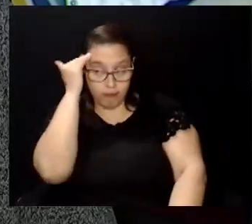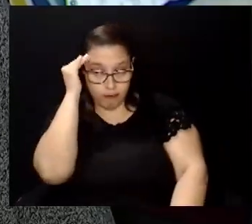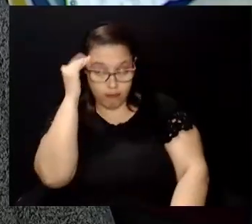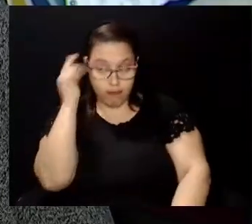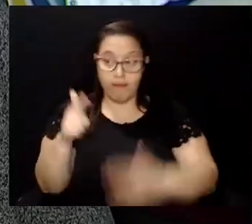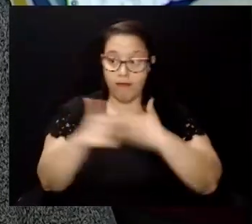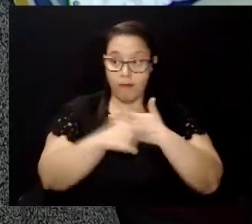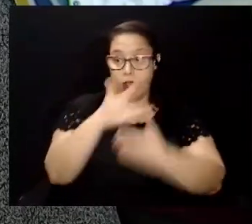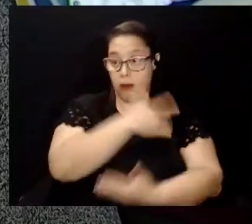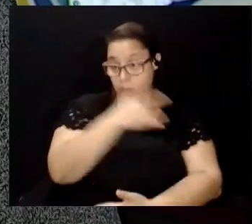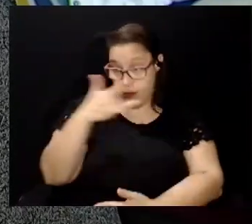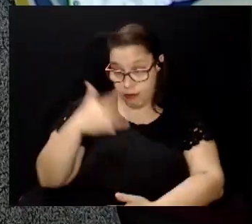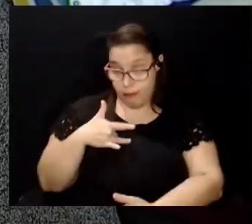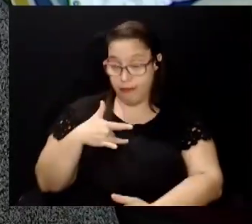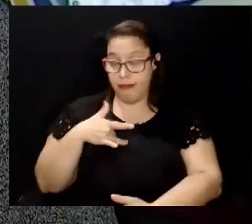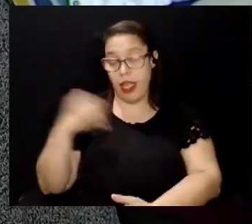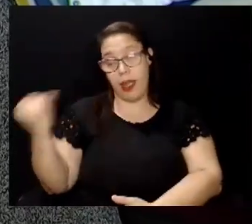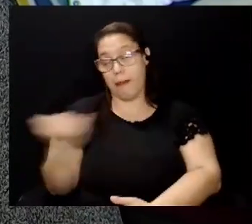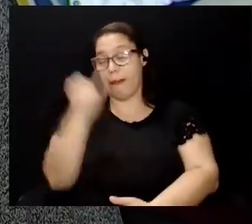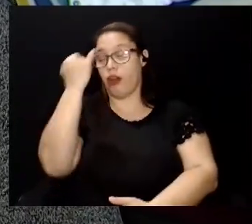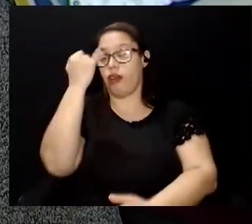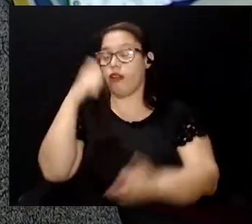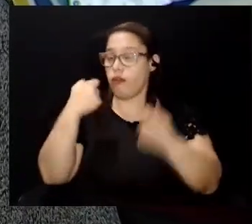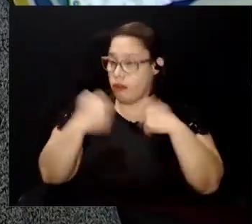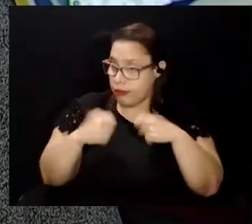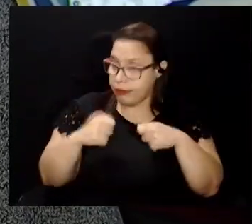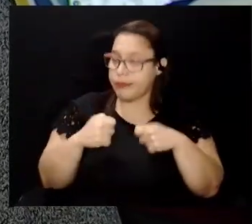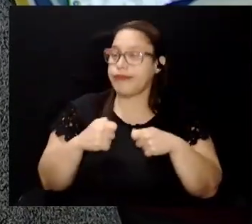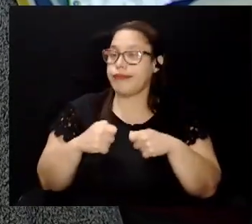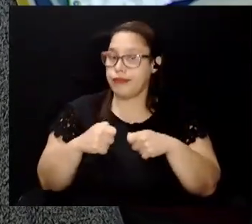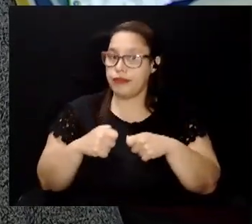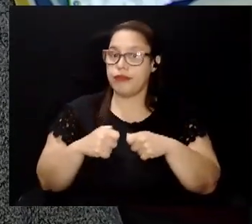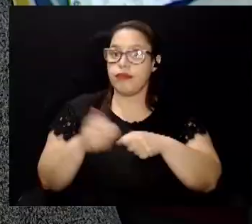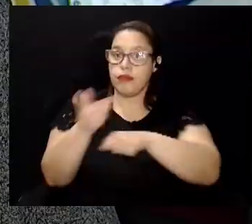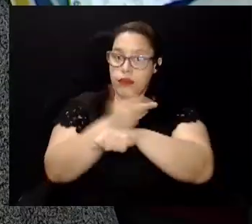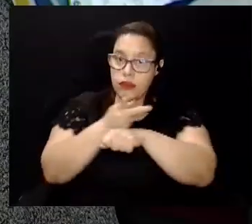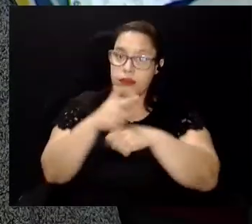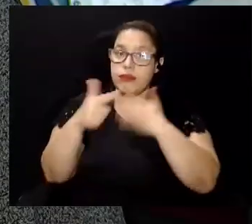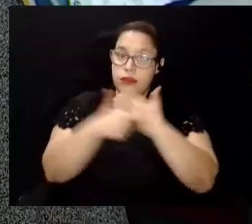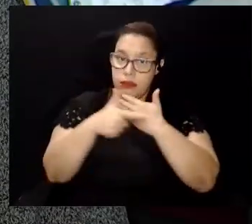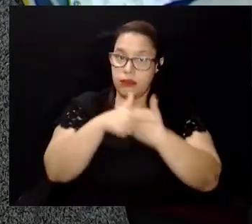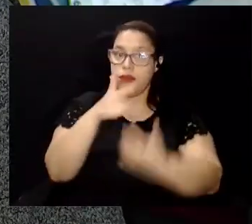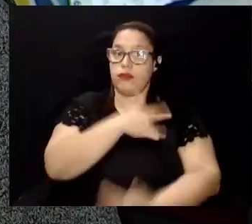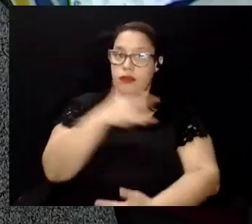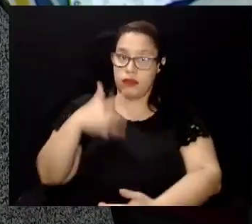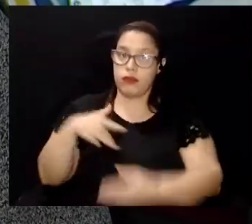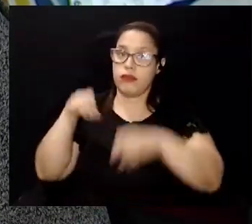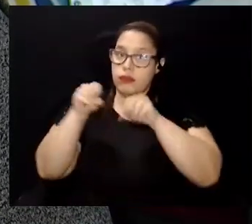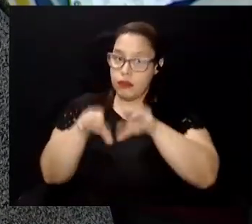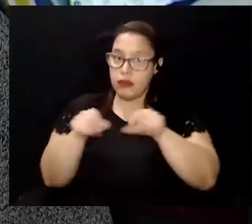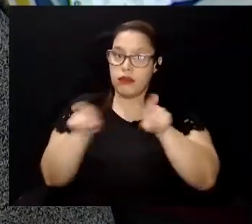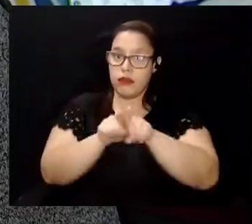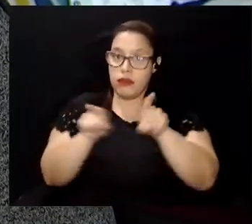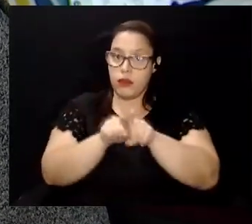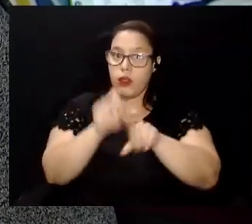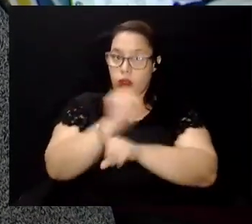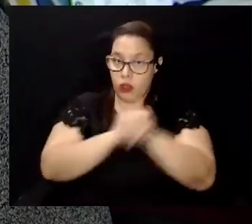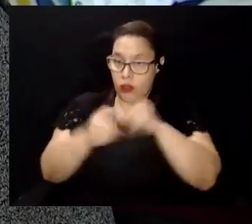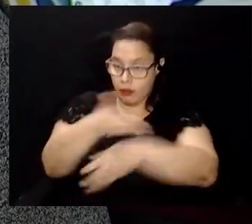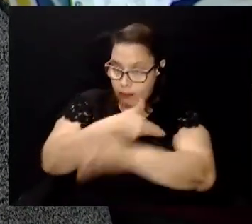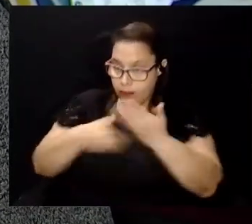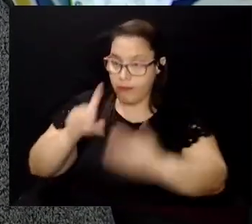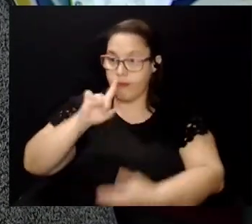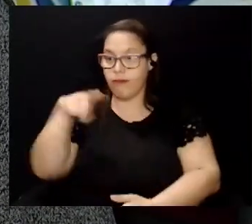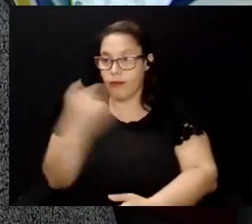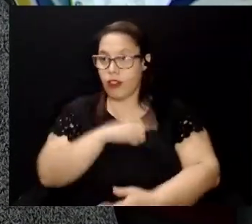papel da saúde ele é fundamental, eles precisam buscar esse papel da saúde, o papel da educação e também o do social. Eu acho que esse